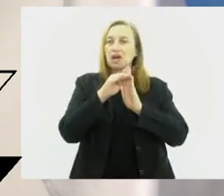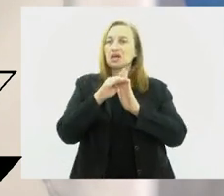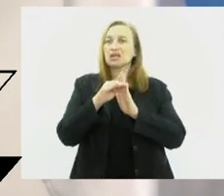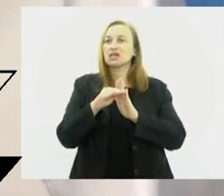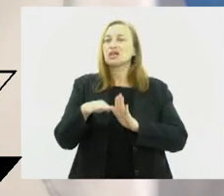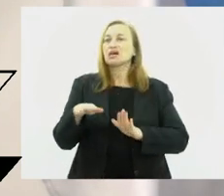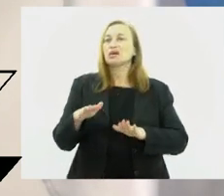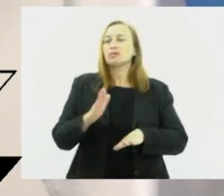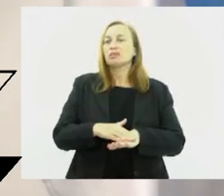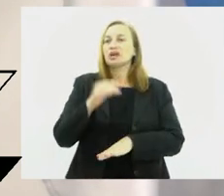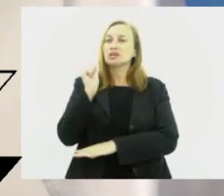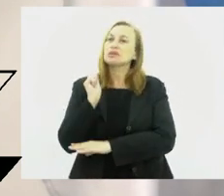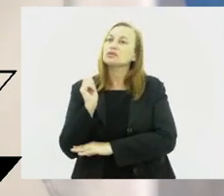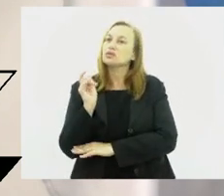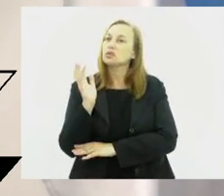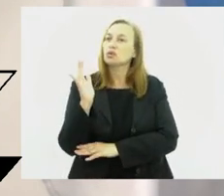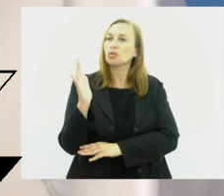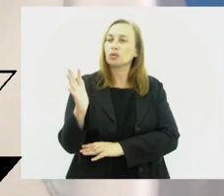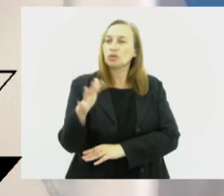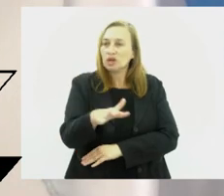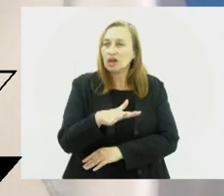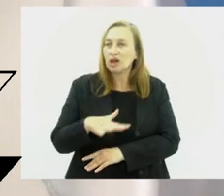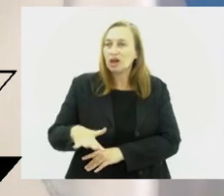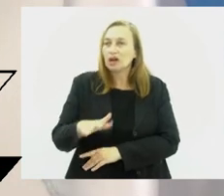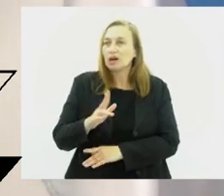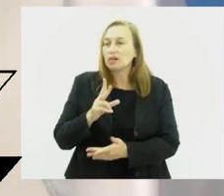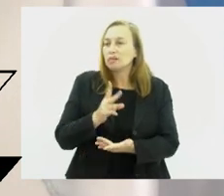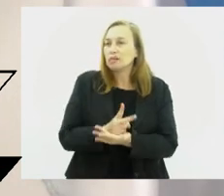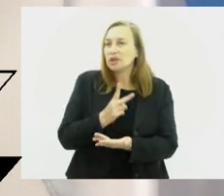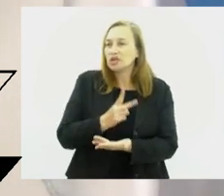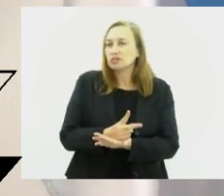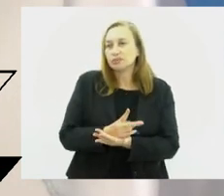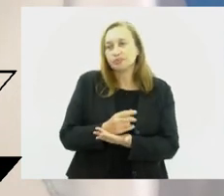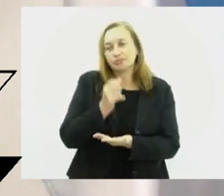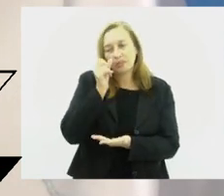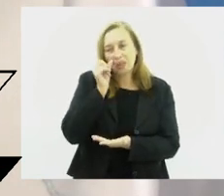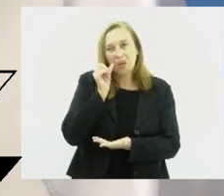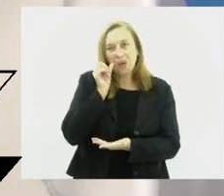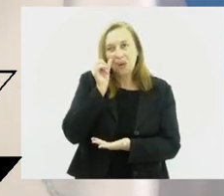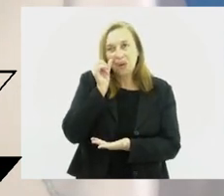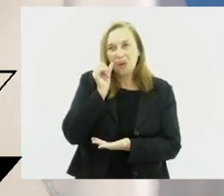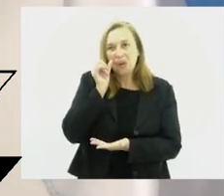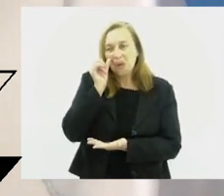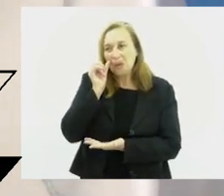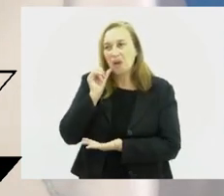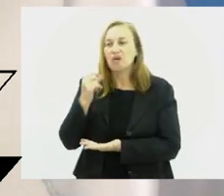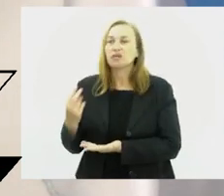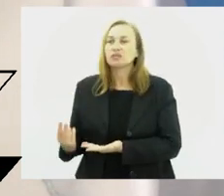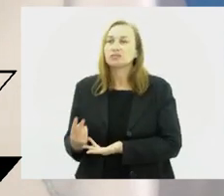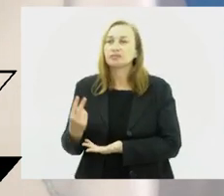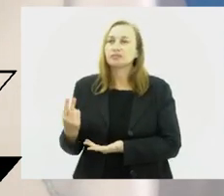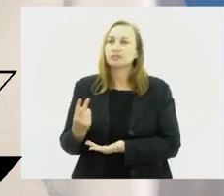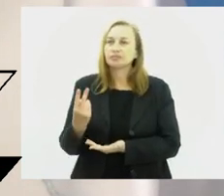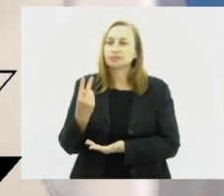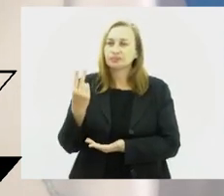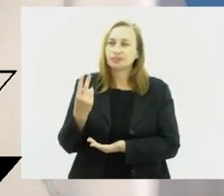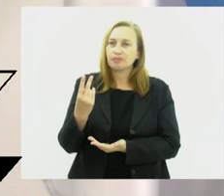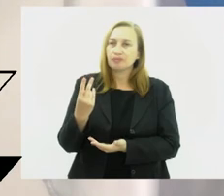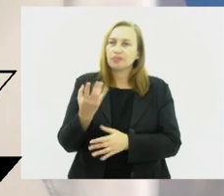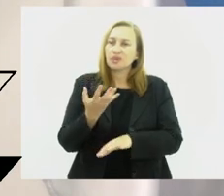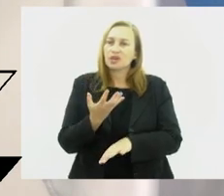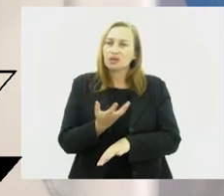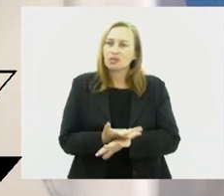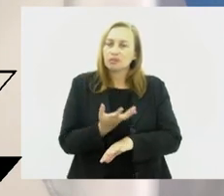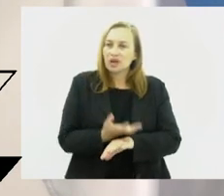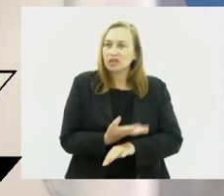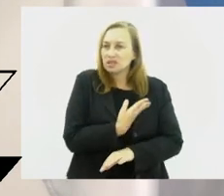do meio ambiente, que aí, apesar dela fazer valer o entendimento para as praças públicas,